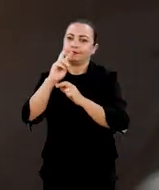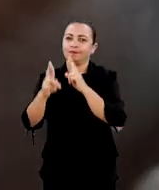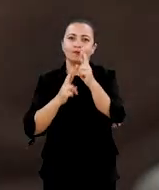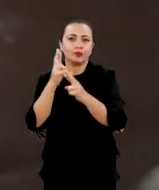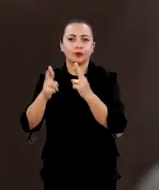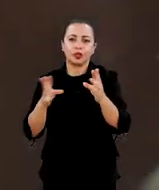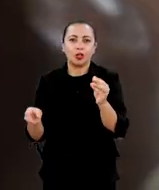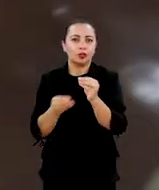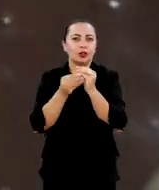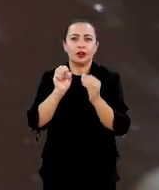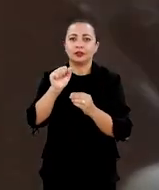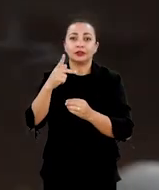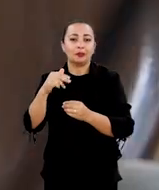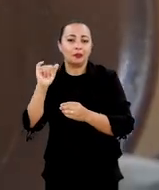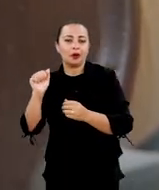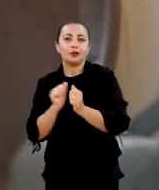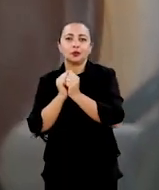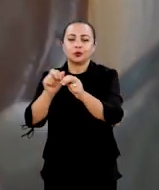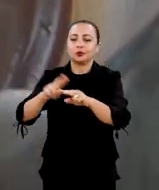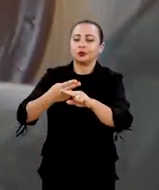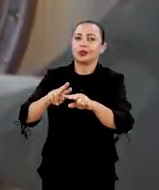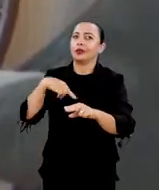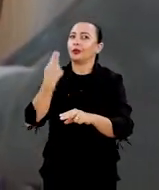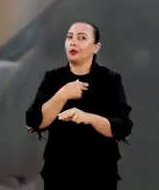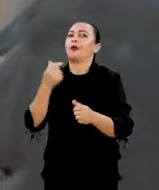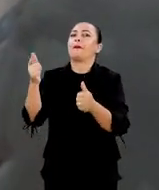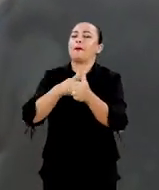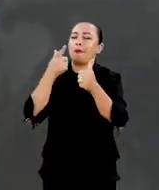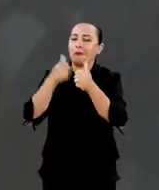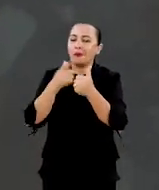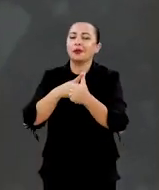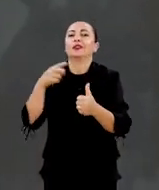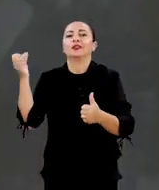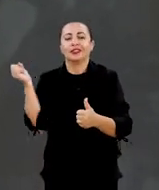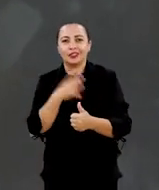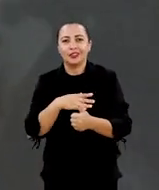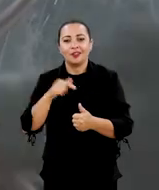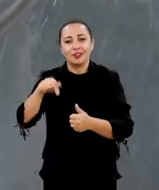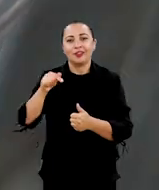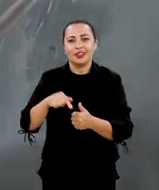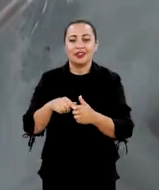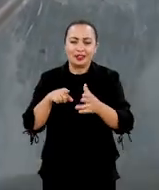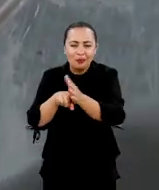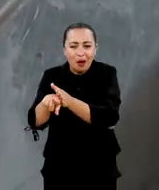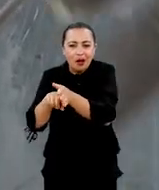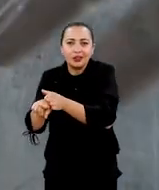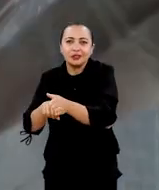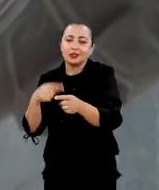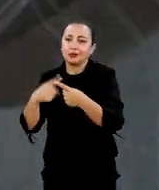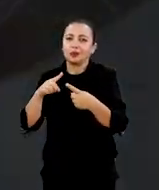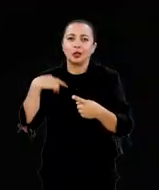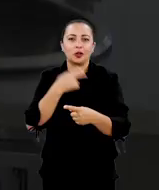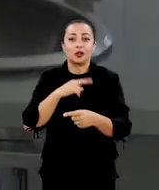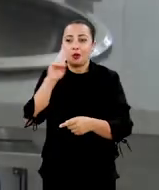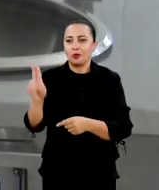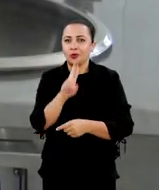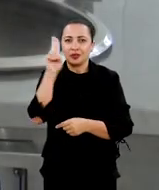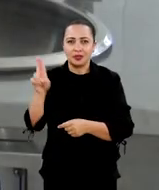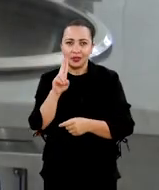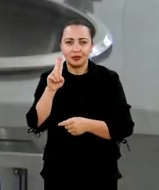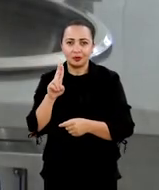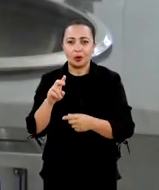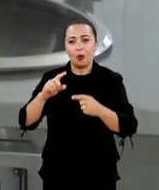mundo relacionada à adição da sapucaia ao chocolate. Então seremos os pioneiros inovadores nesse quesito, já que a gente está